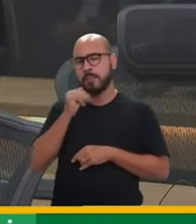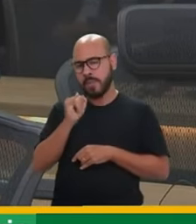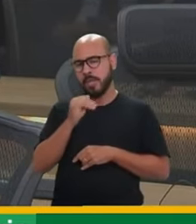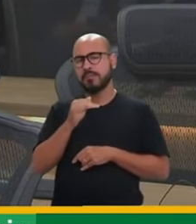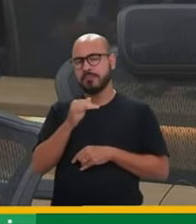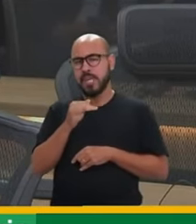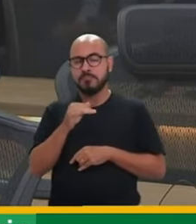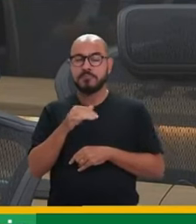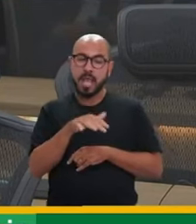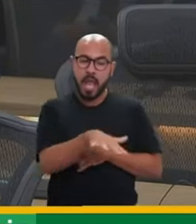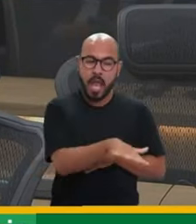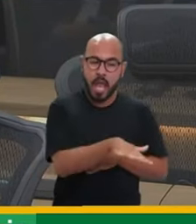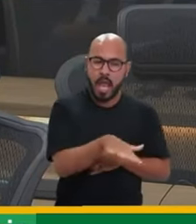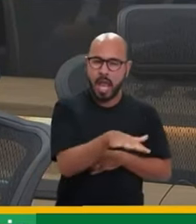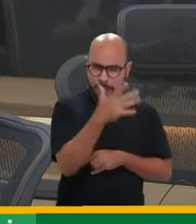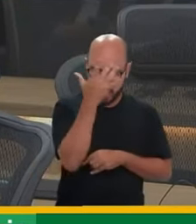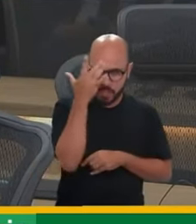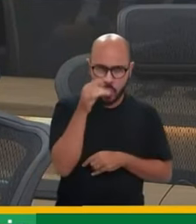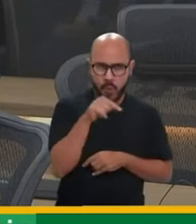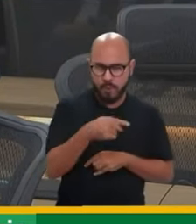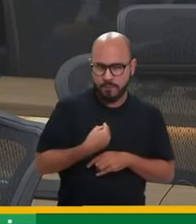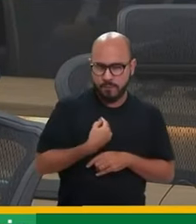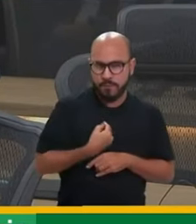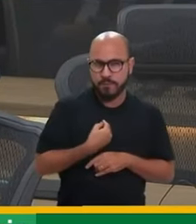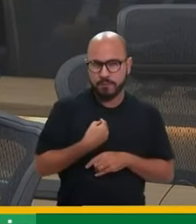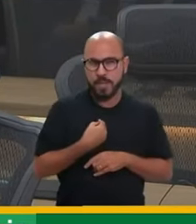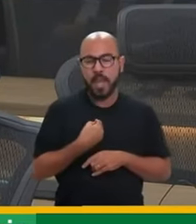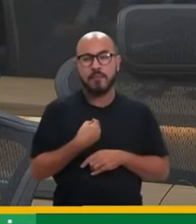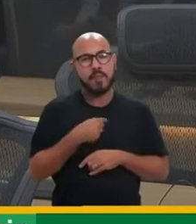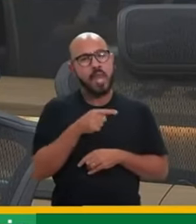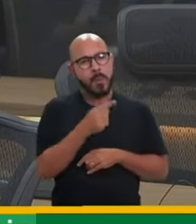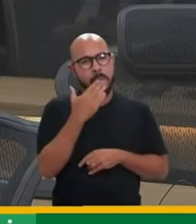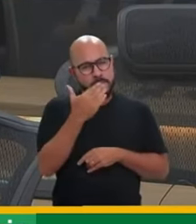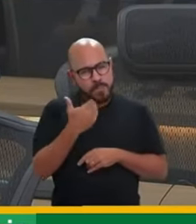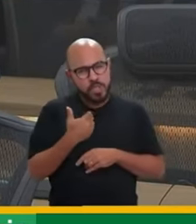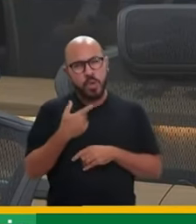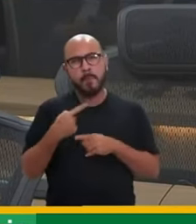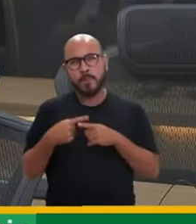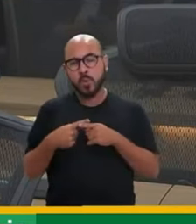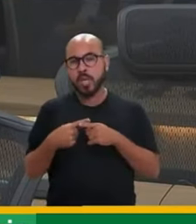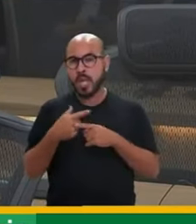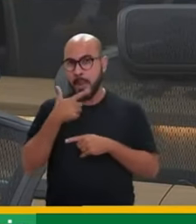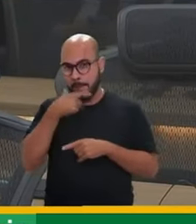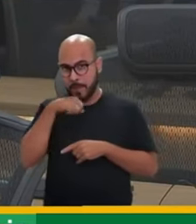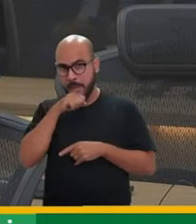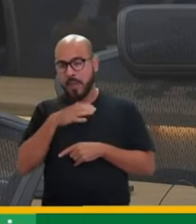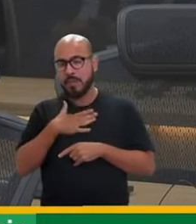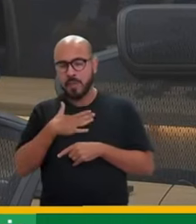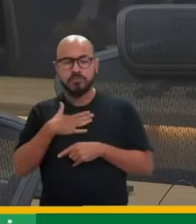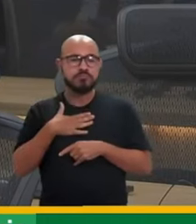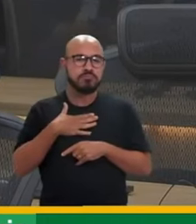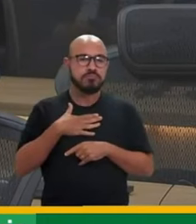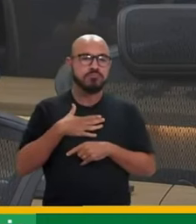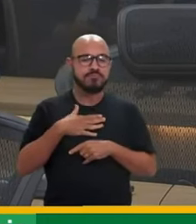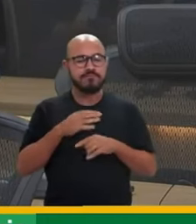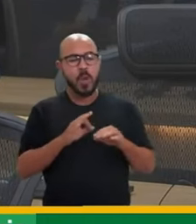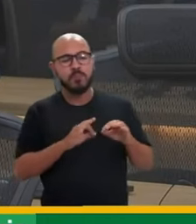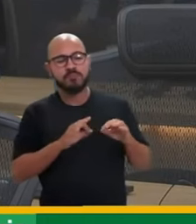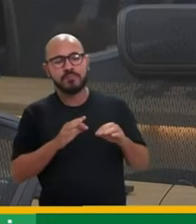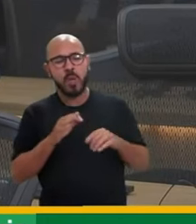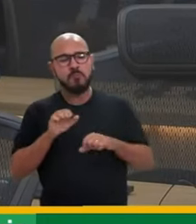local de cabeceiras no qual meu pai lutou para que essa Rodovia pudesse ser pavimentada e hoje el está pronta Em breve será